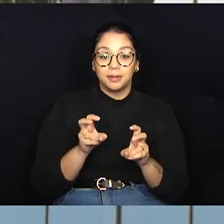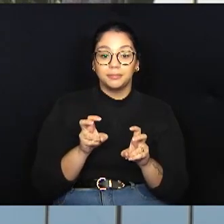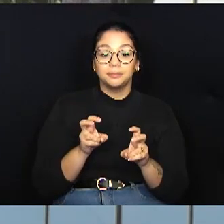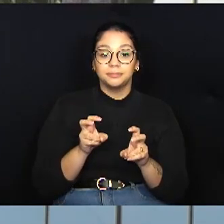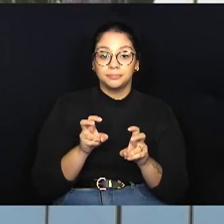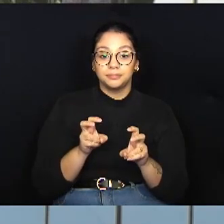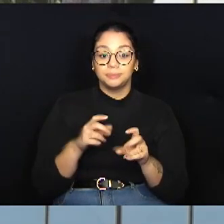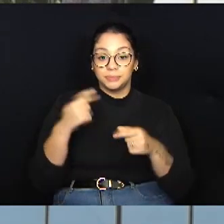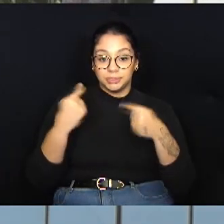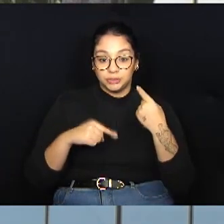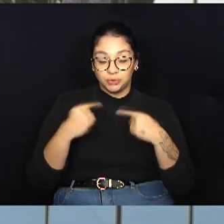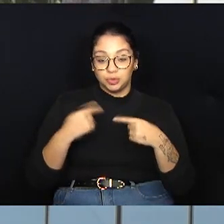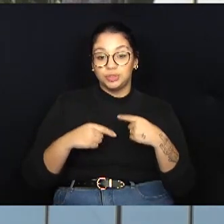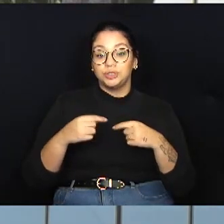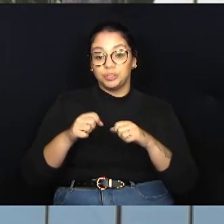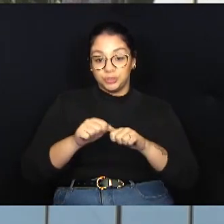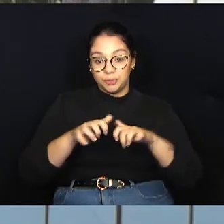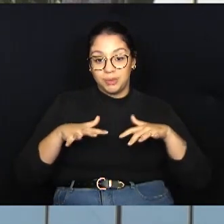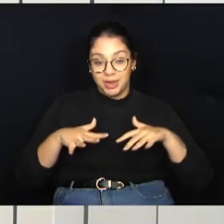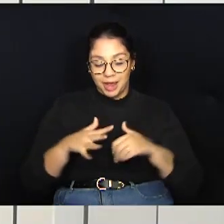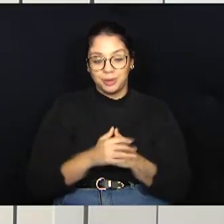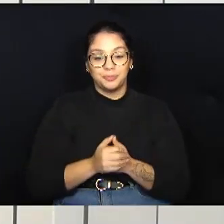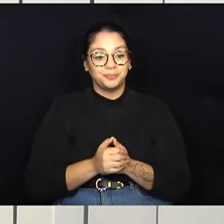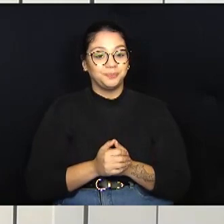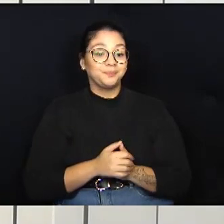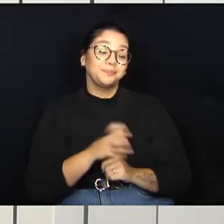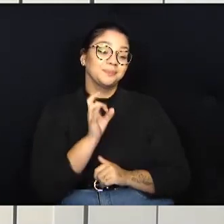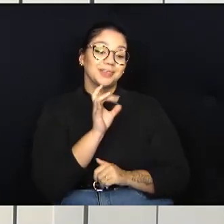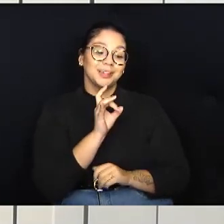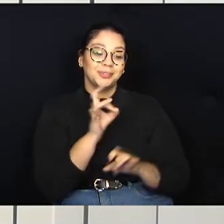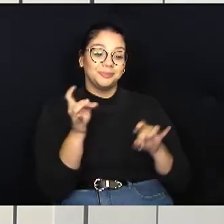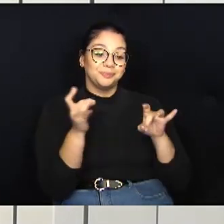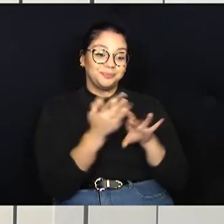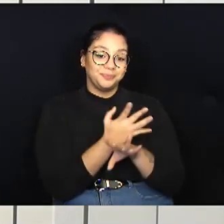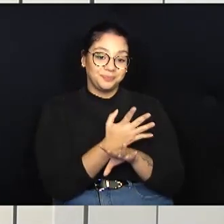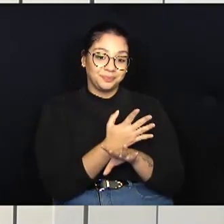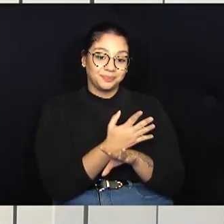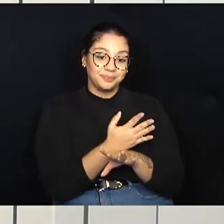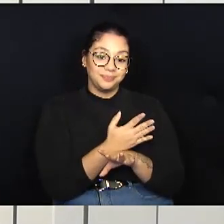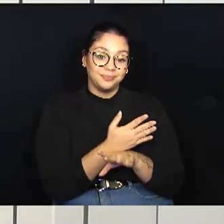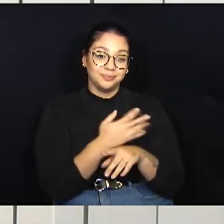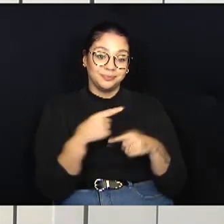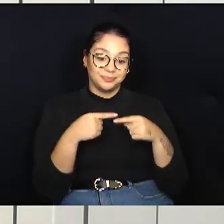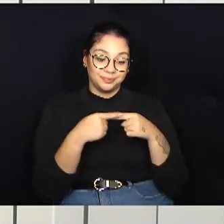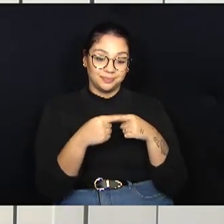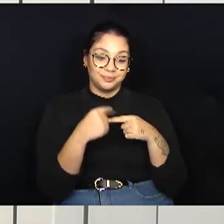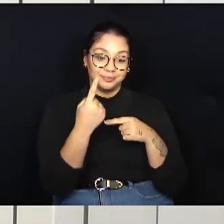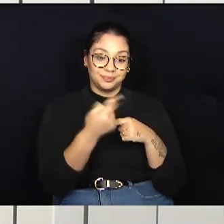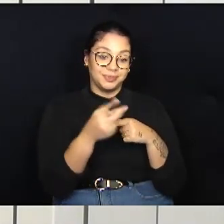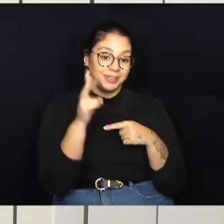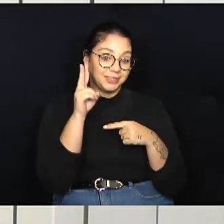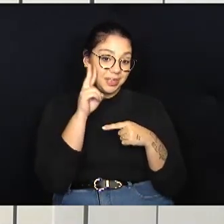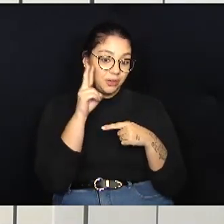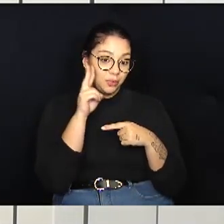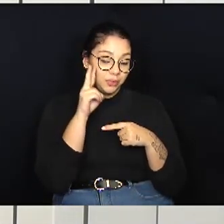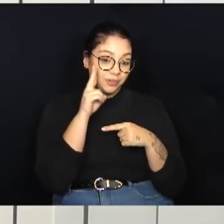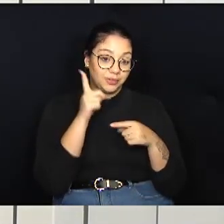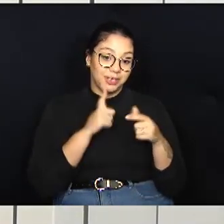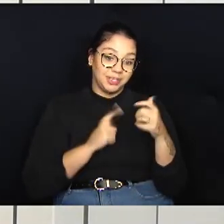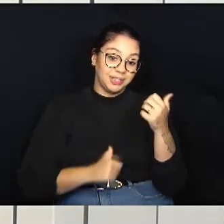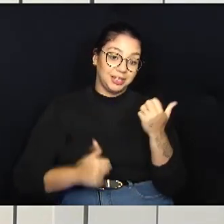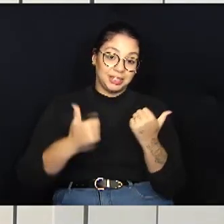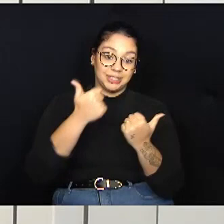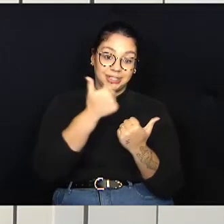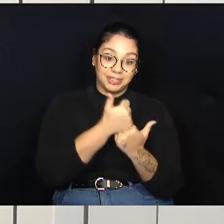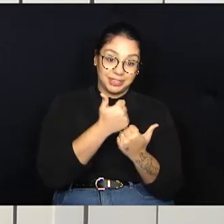para discussão em plenário. E para nós encerrarmos, a partir de segunda-feira, o senhor assume a Secretaria